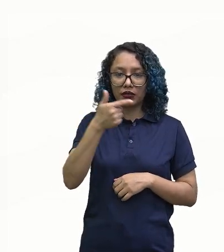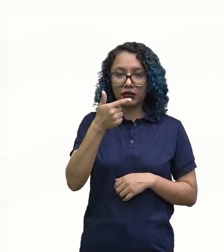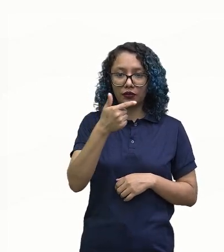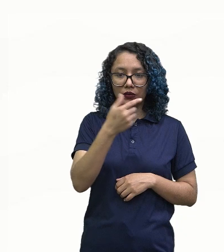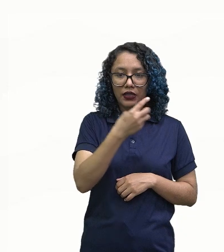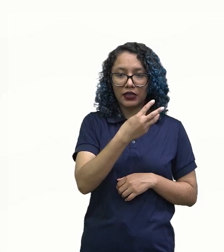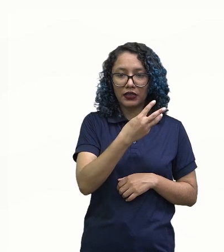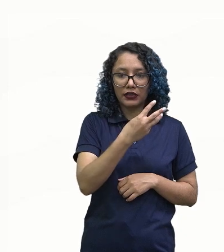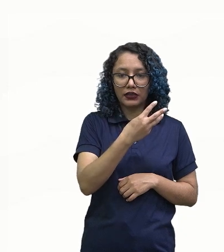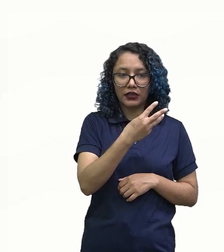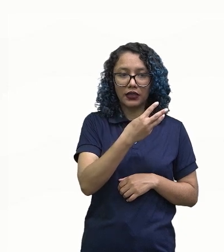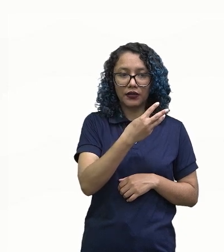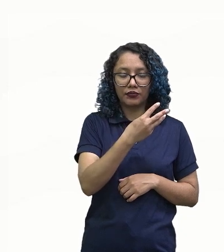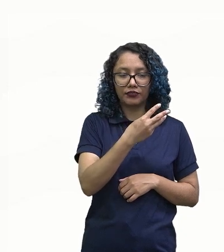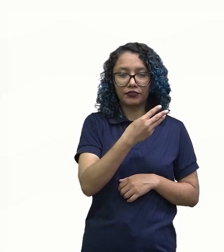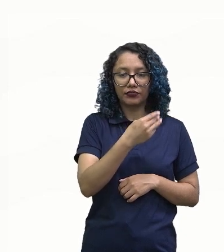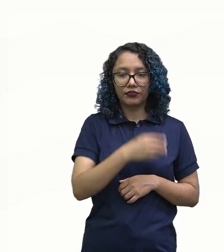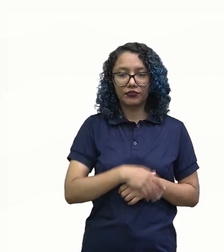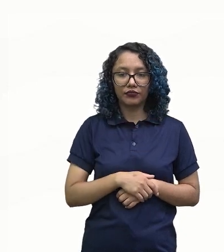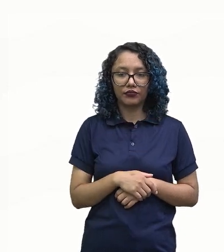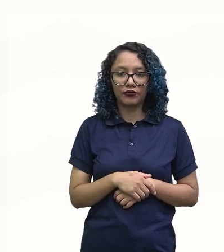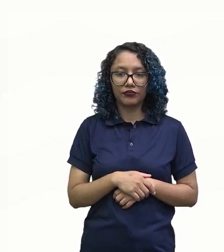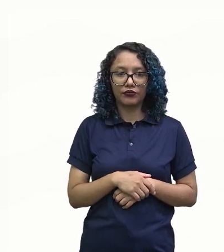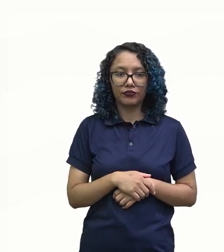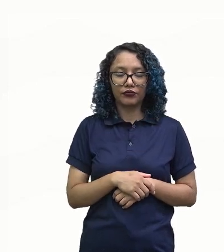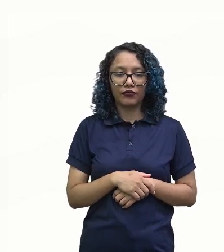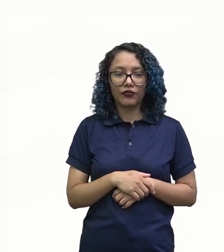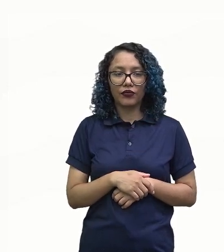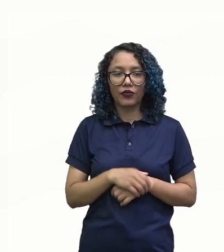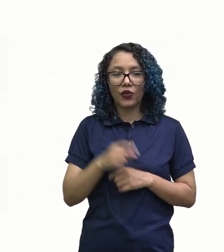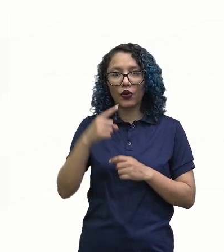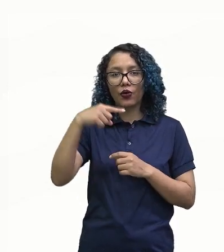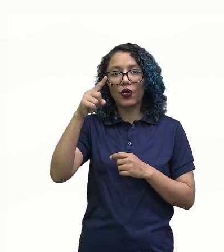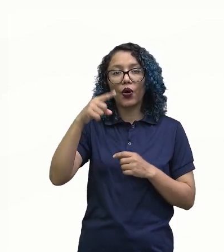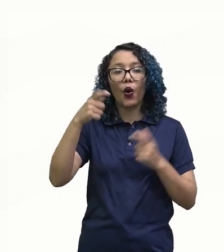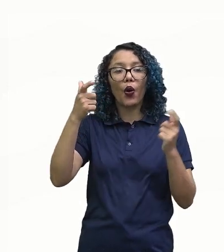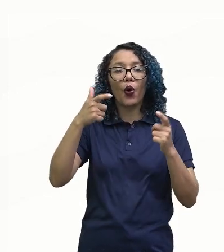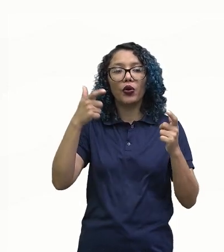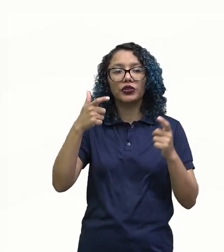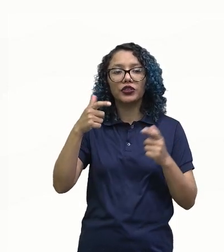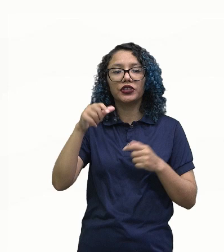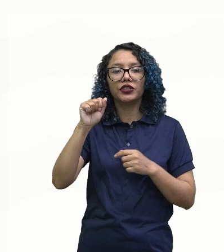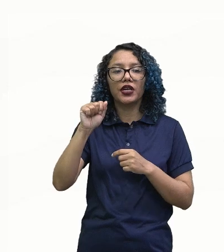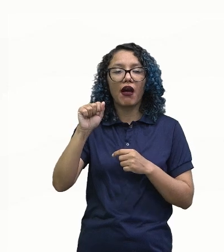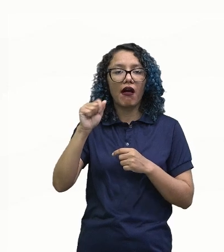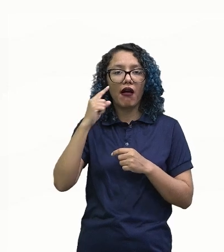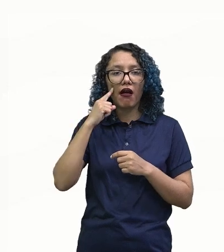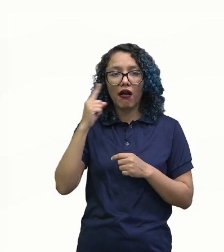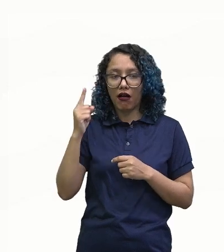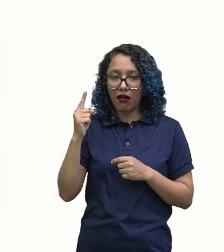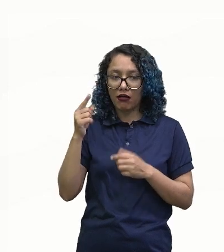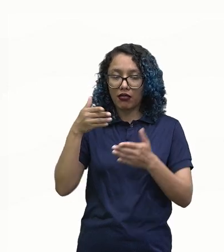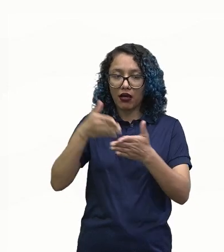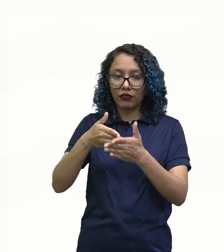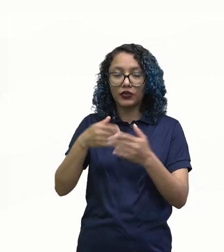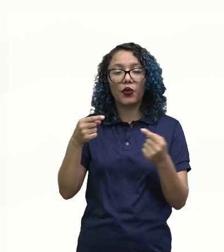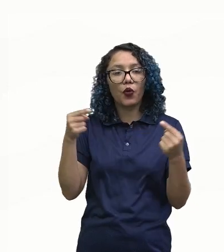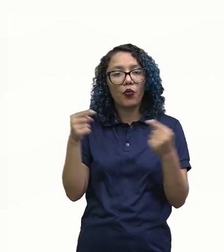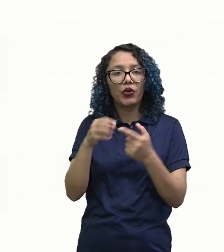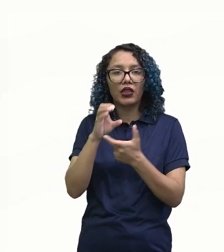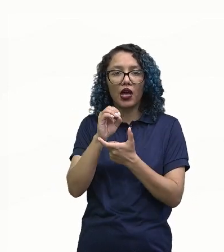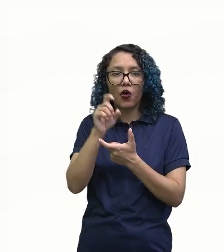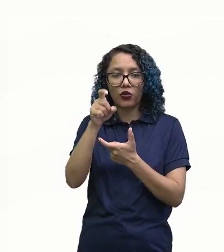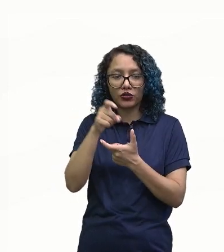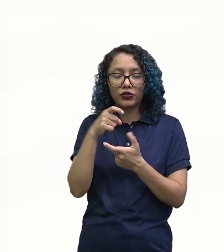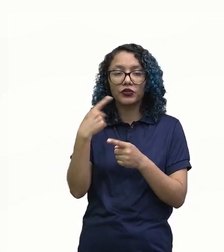e a terceira sílaba, observando que o acento gráfico está no A. Então, nós temos uma oxítona.